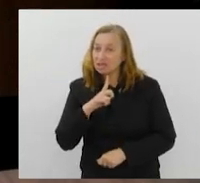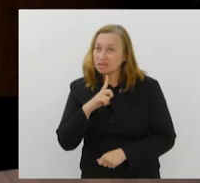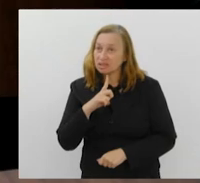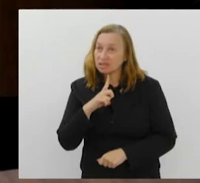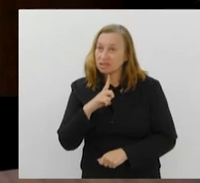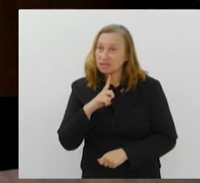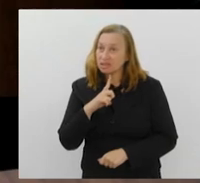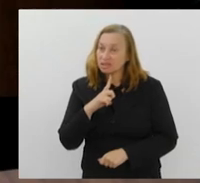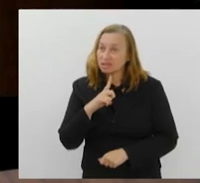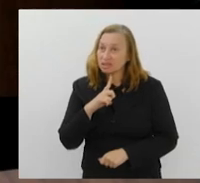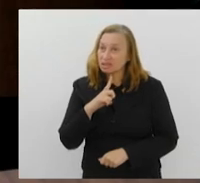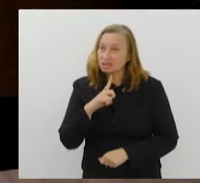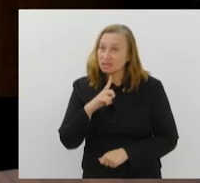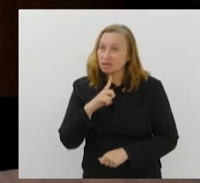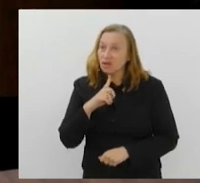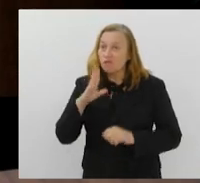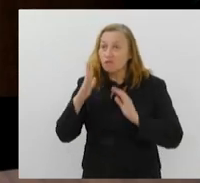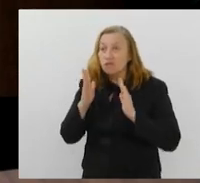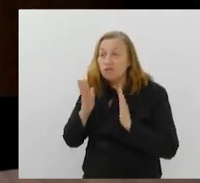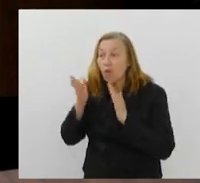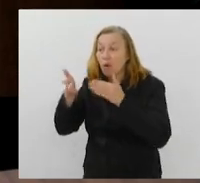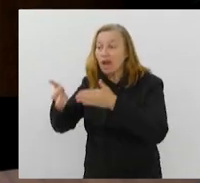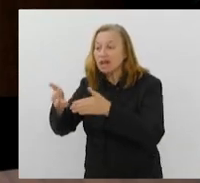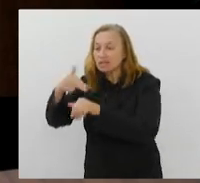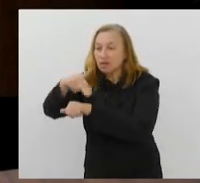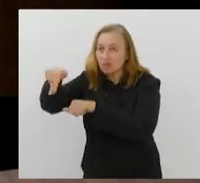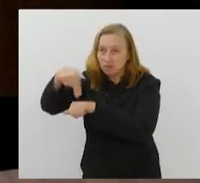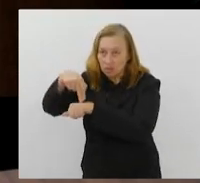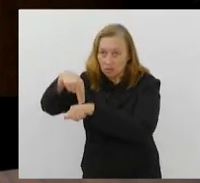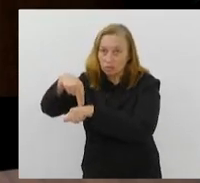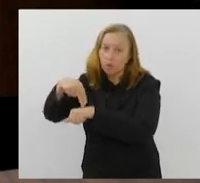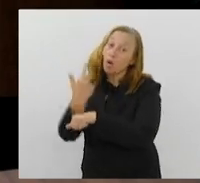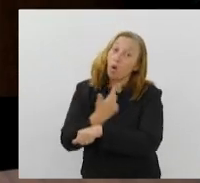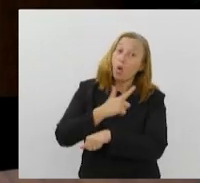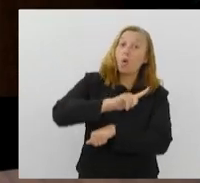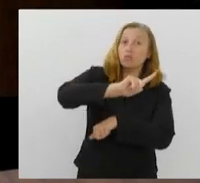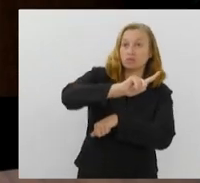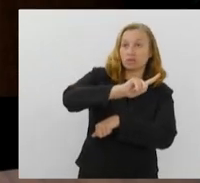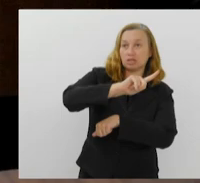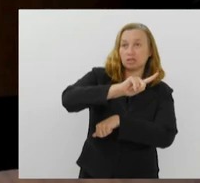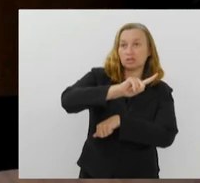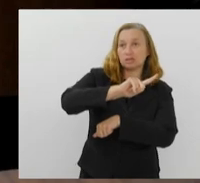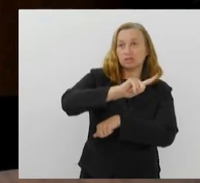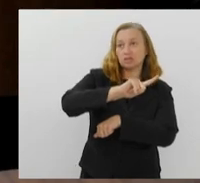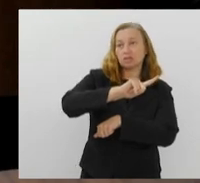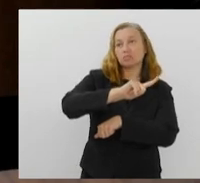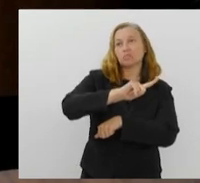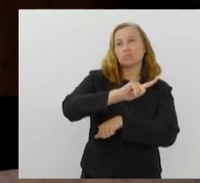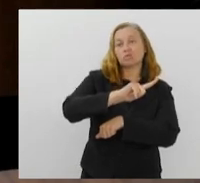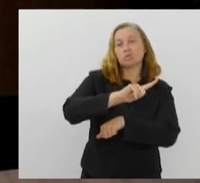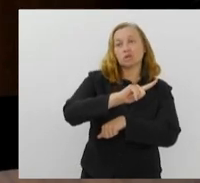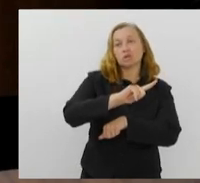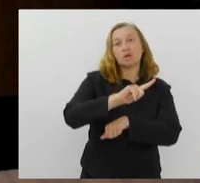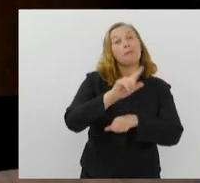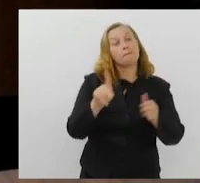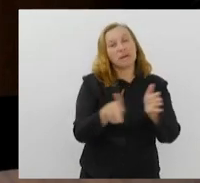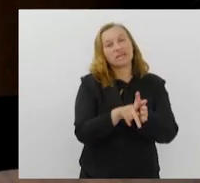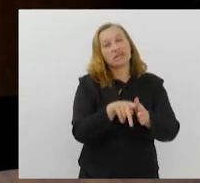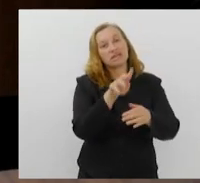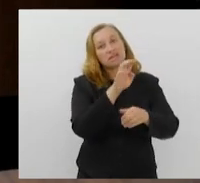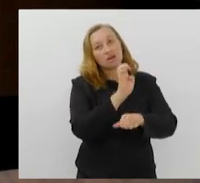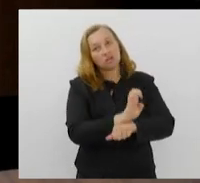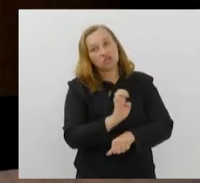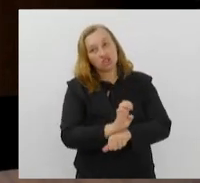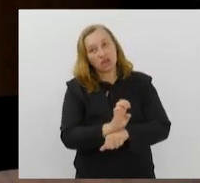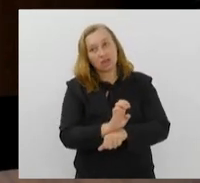ser exclusiva da União. Outras têm que ser dos estados.